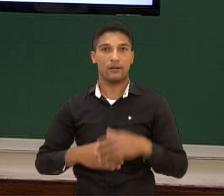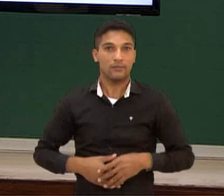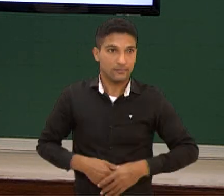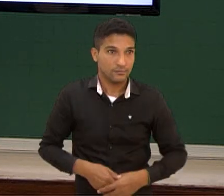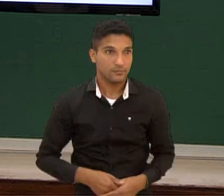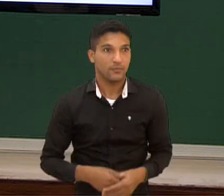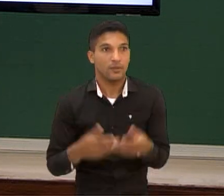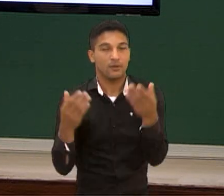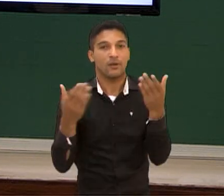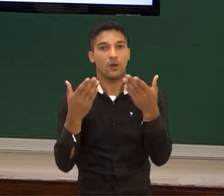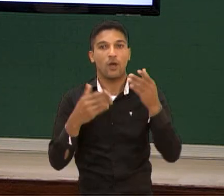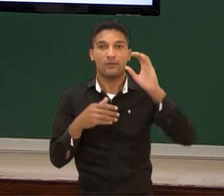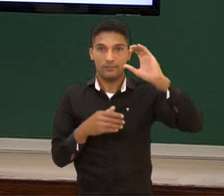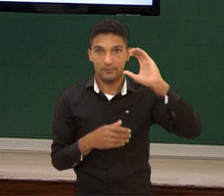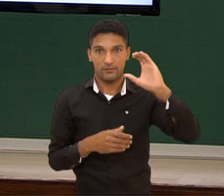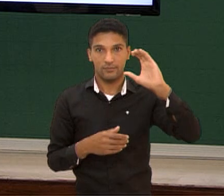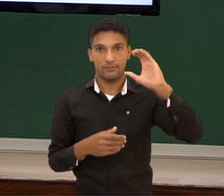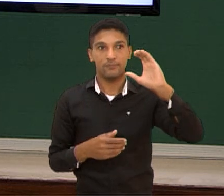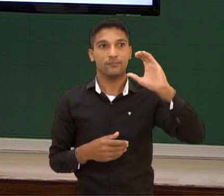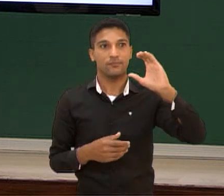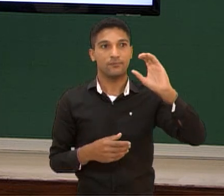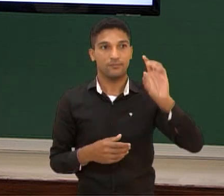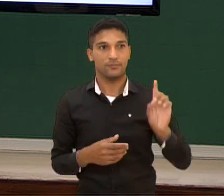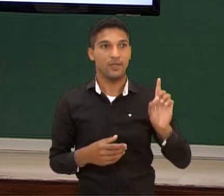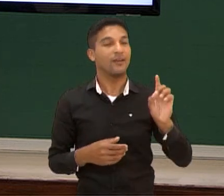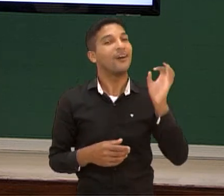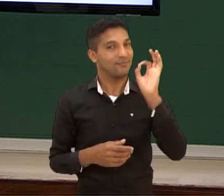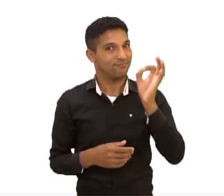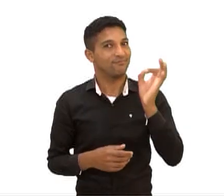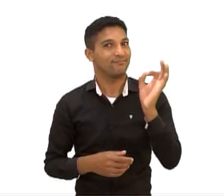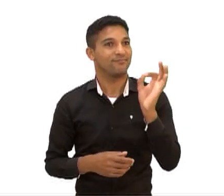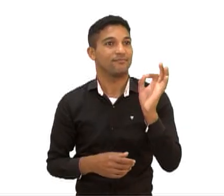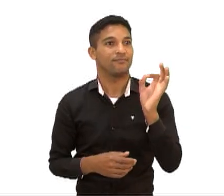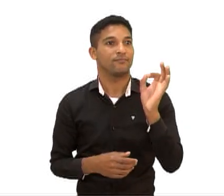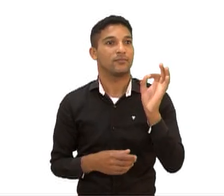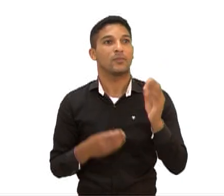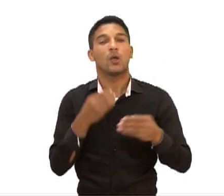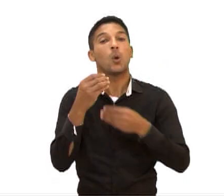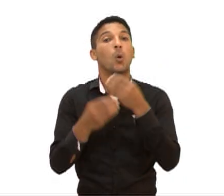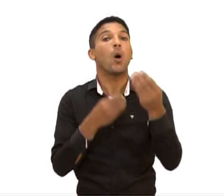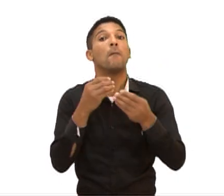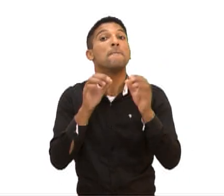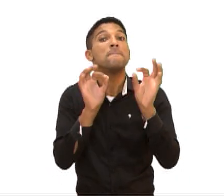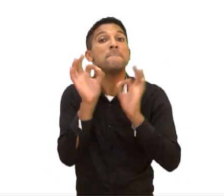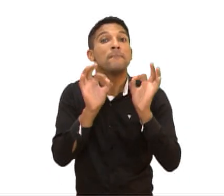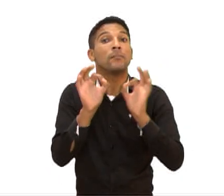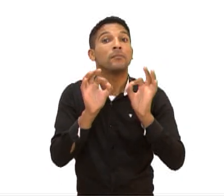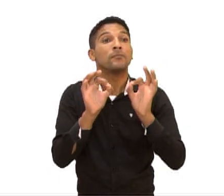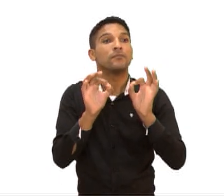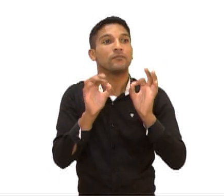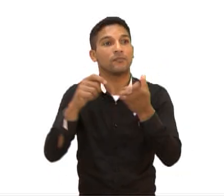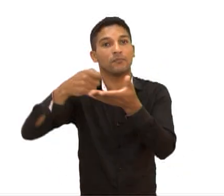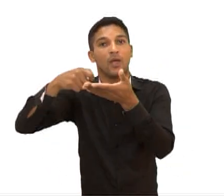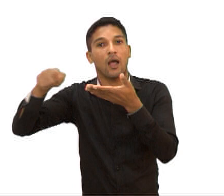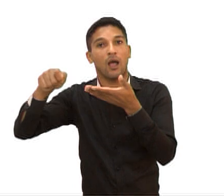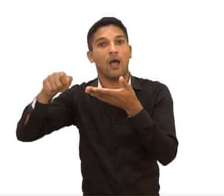letra C e letra D. Agora certinho, C e D, não é? Escreva como você lê cada número novamente. Então, o